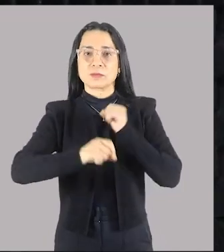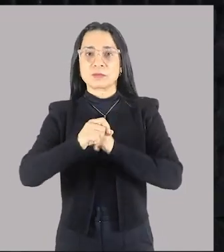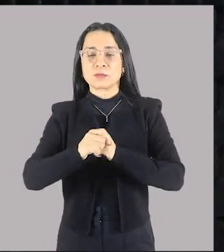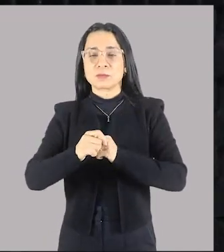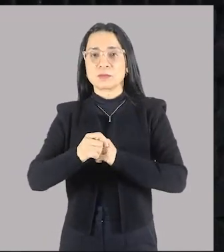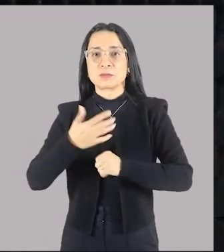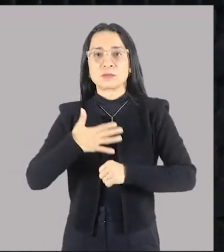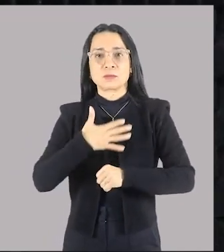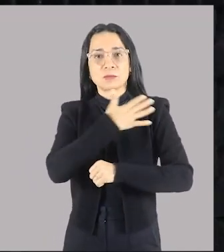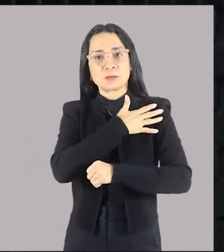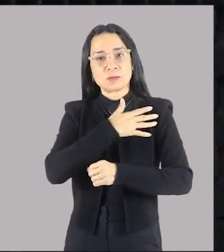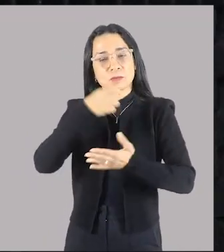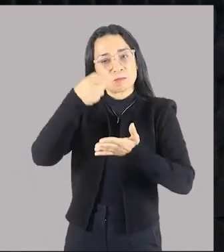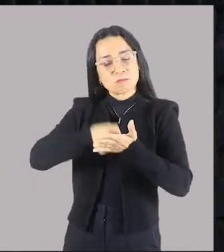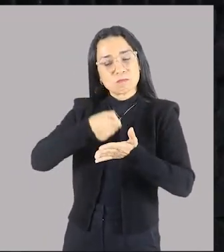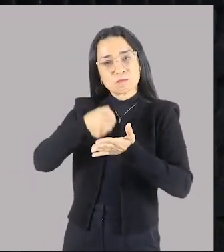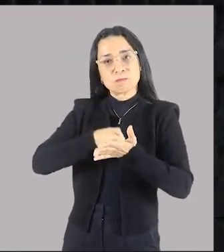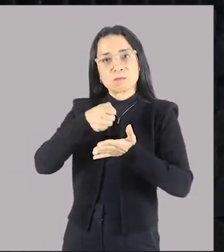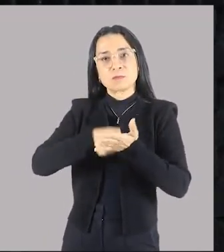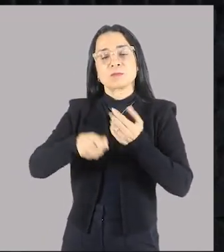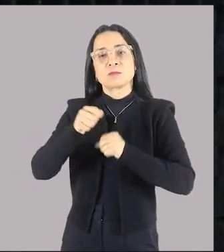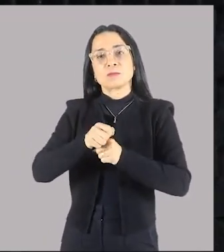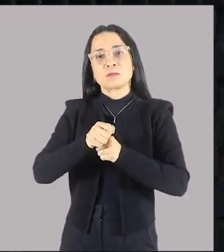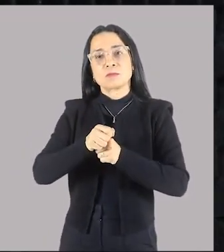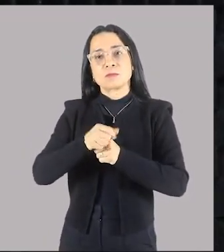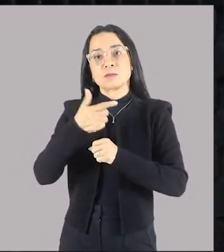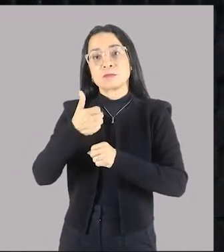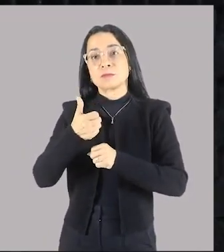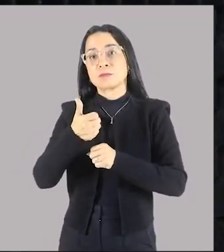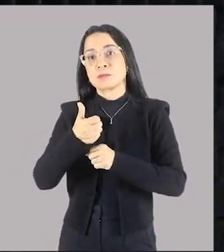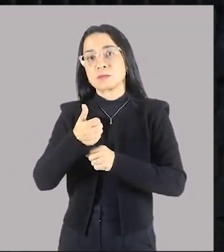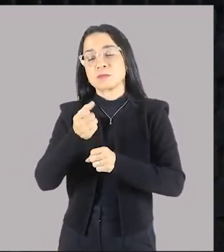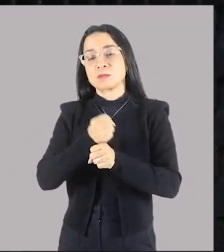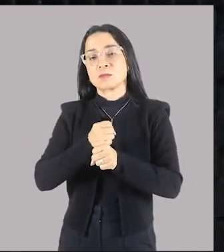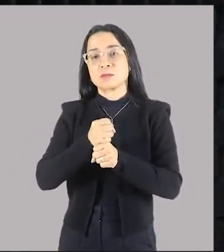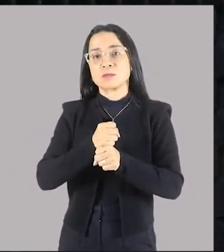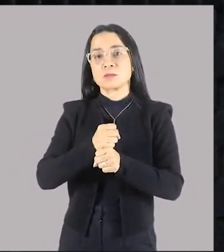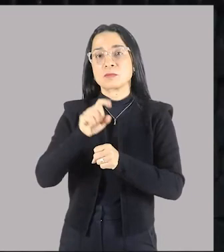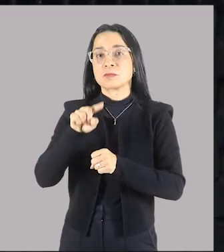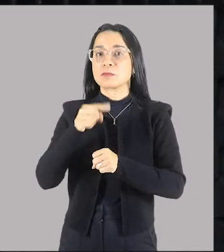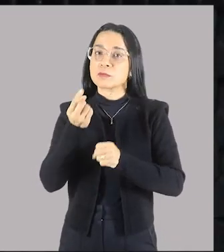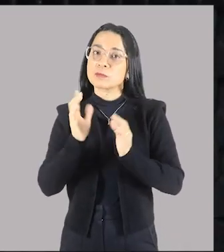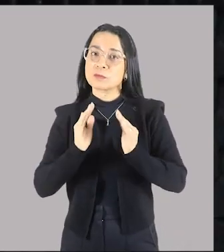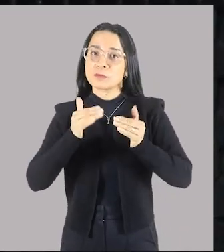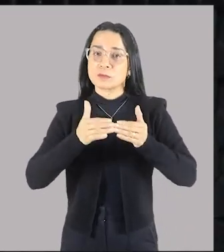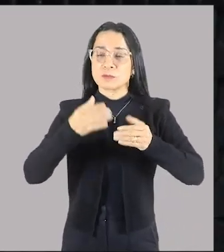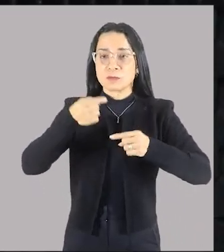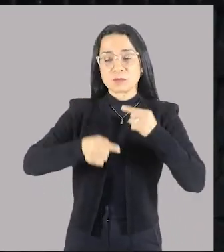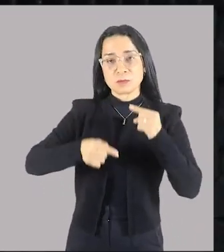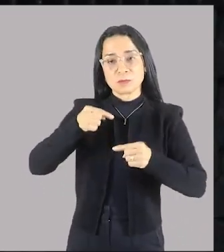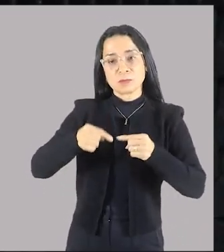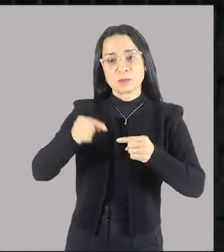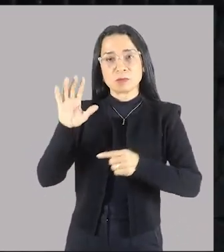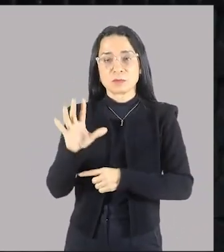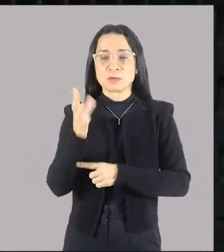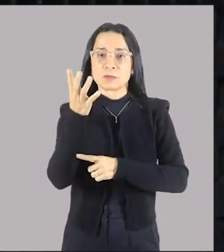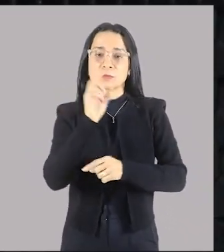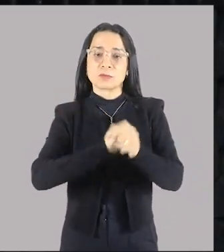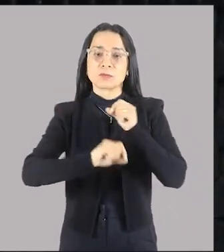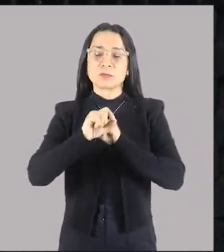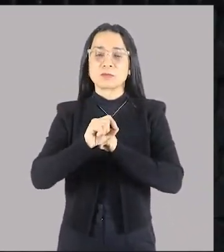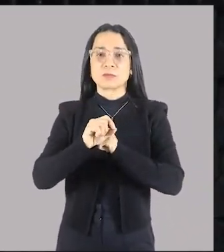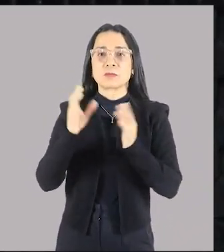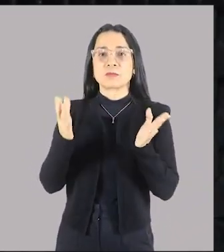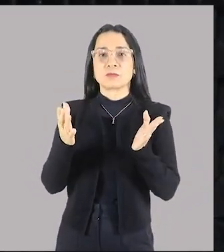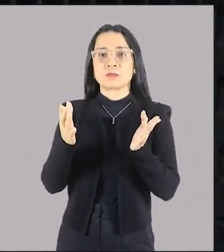ditadura civil-militar de 21 anos, pós o fechamento político que ocorreu num